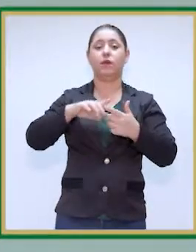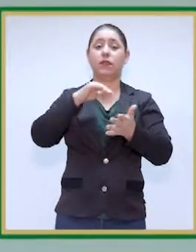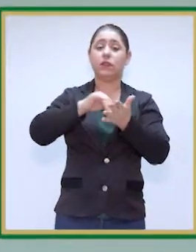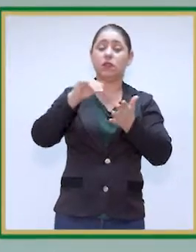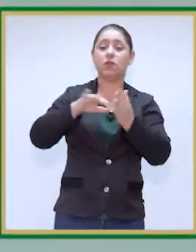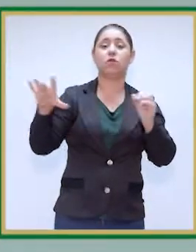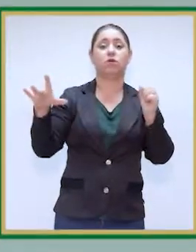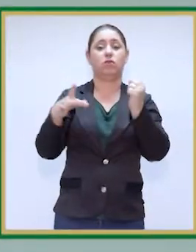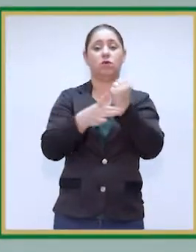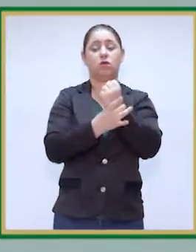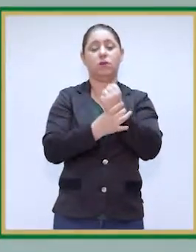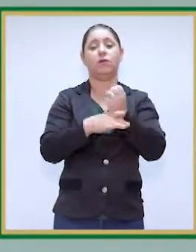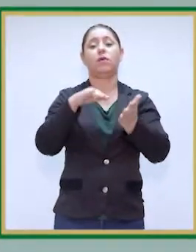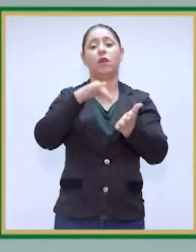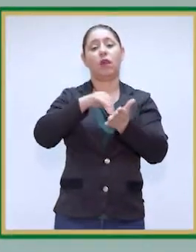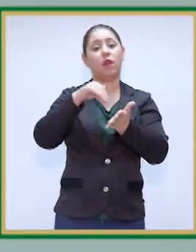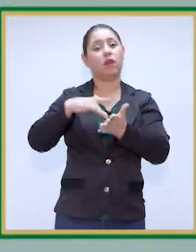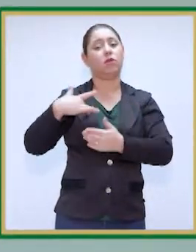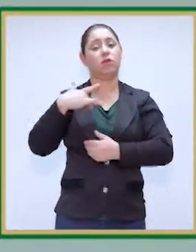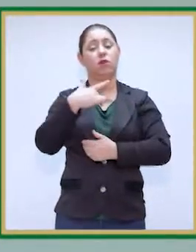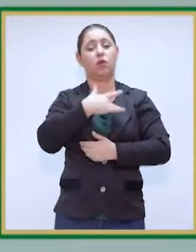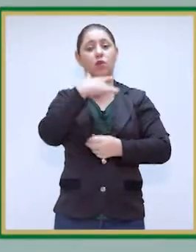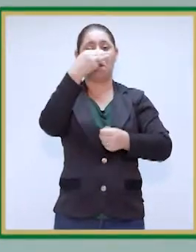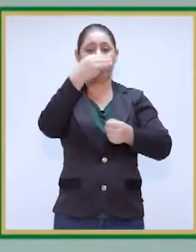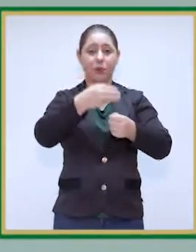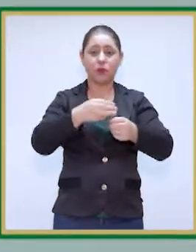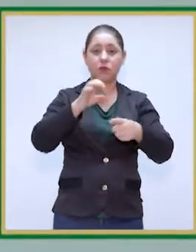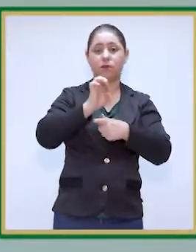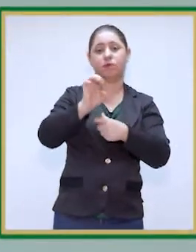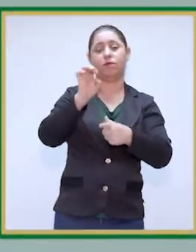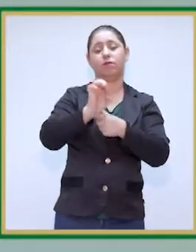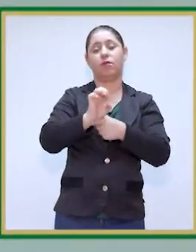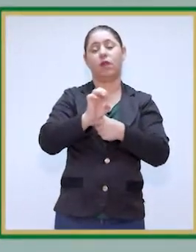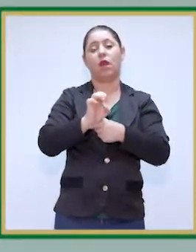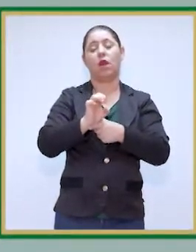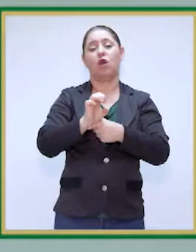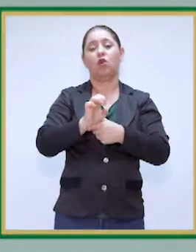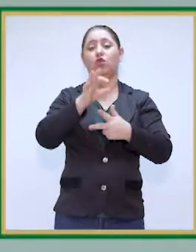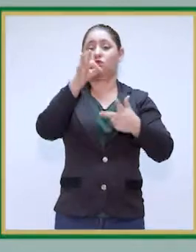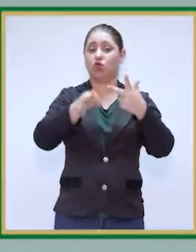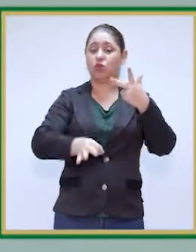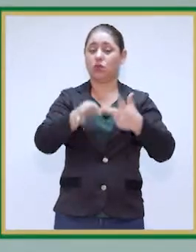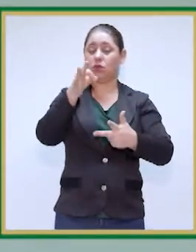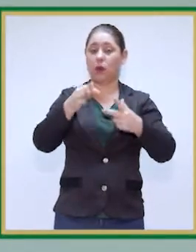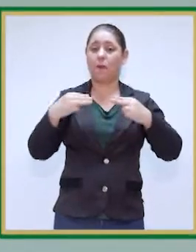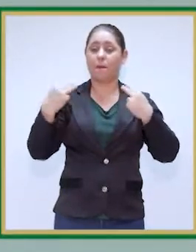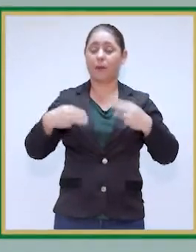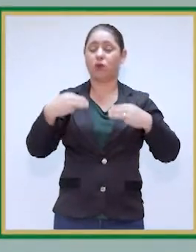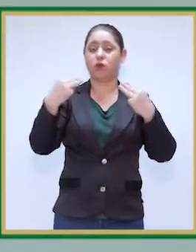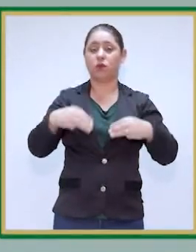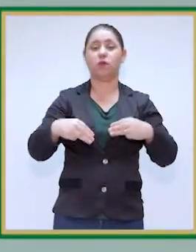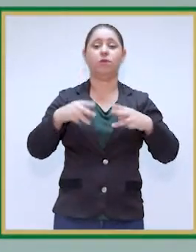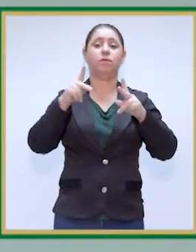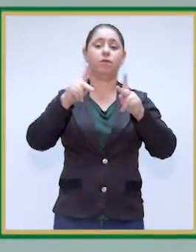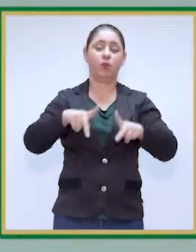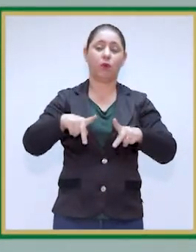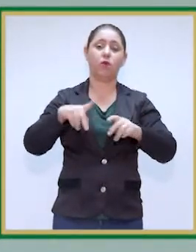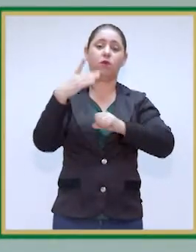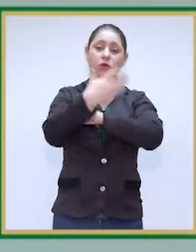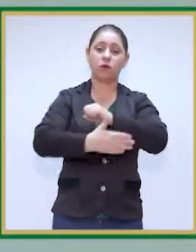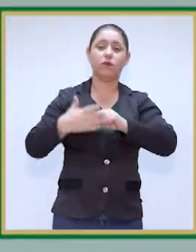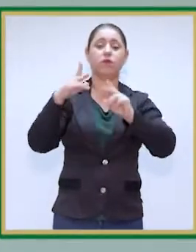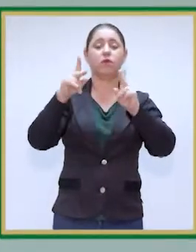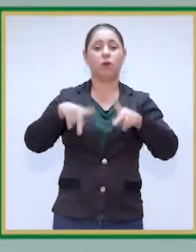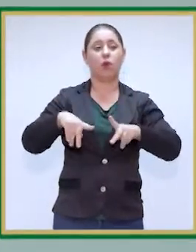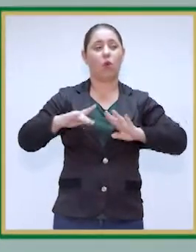de Segurança, Secretaria de Saúde, tanto municipal quanto estadual, Poder Judiciário, Ministério Público, Defensoria Pública,